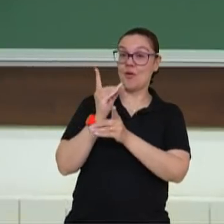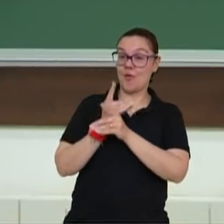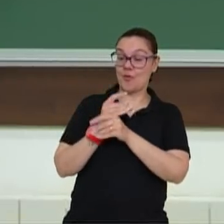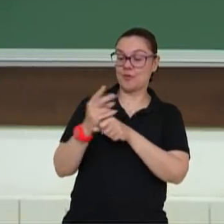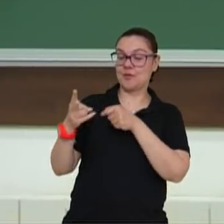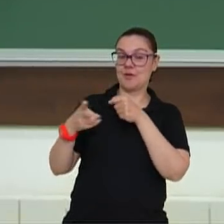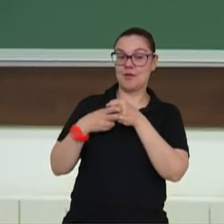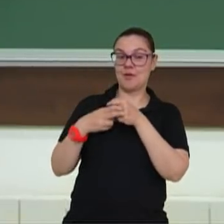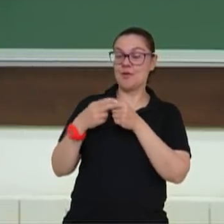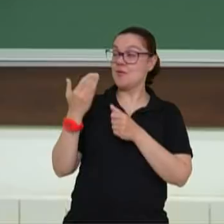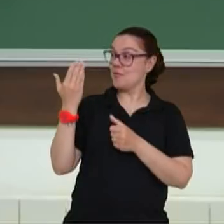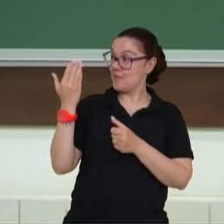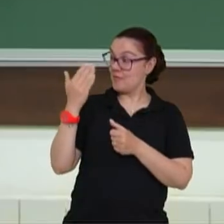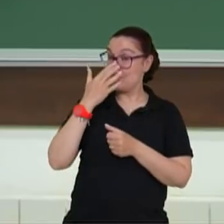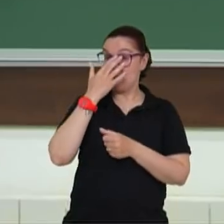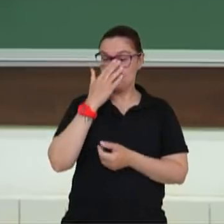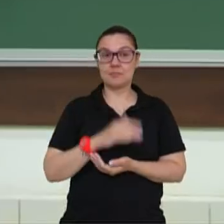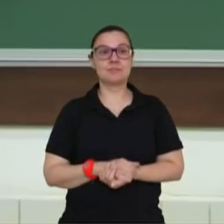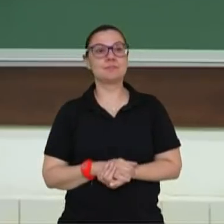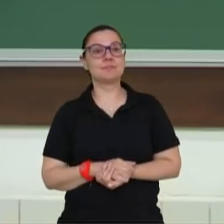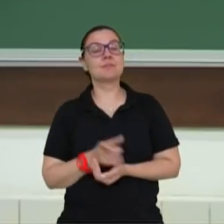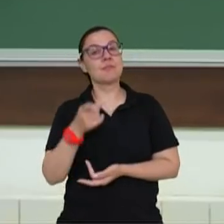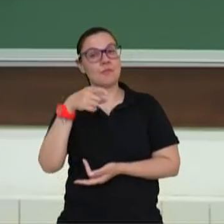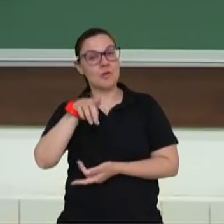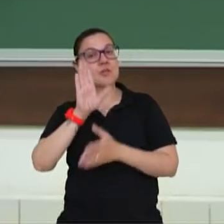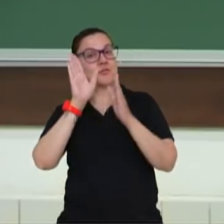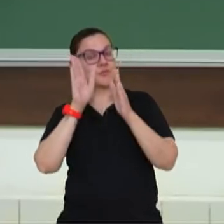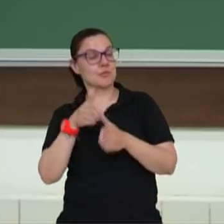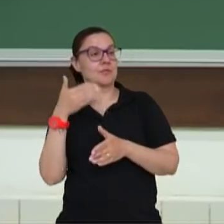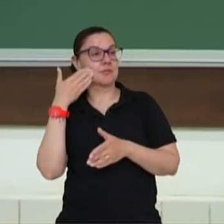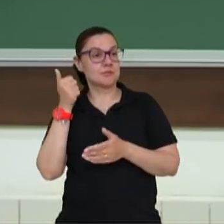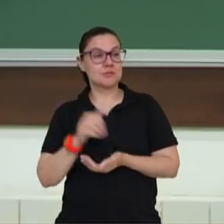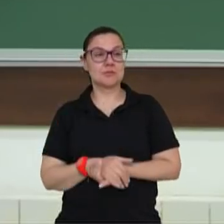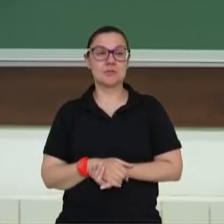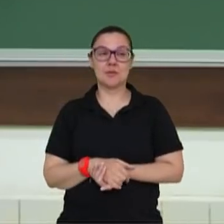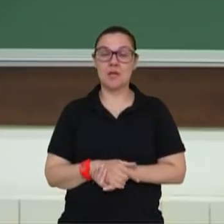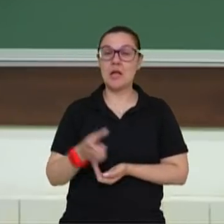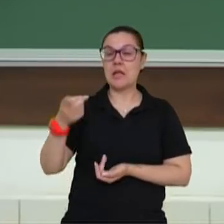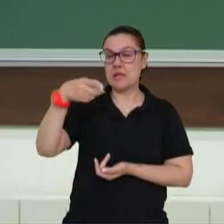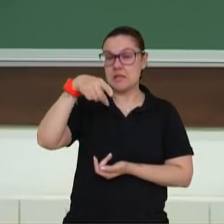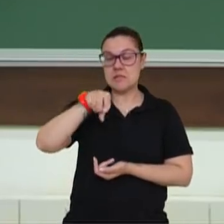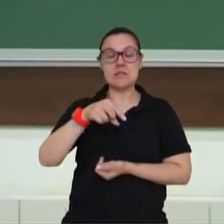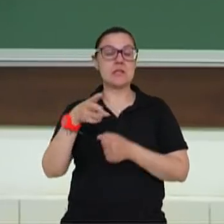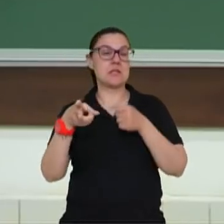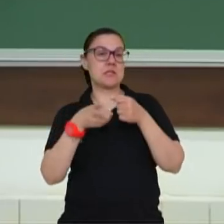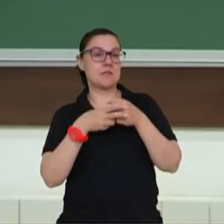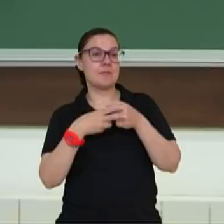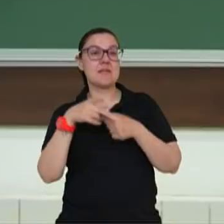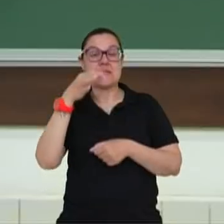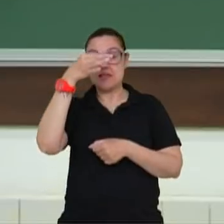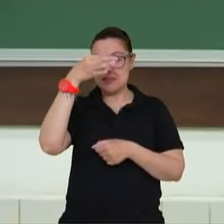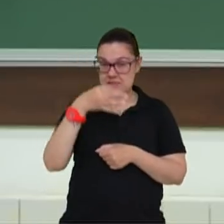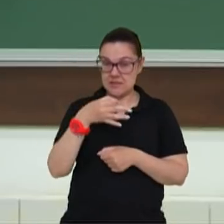Busque a resposta pelos verbos que vocês já sabem. Aqueles verbos que vocês já têm certeza que não é,